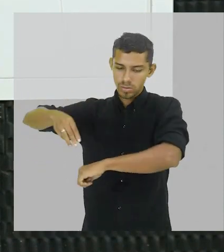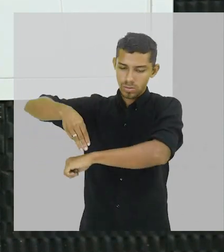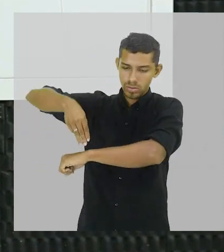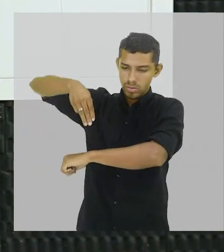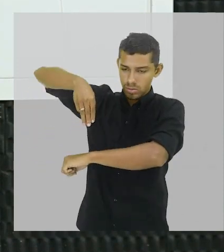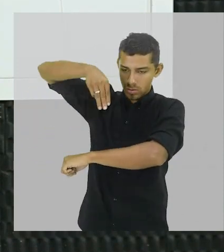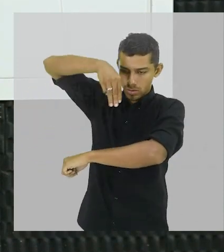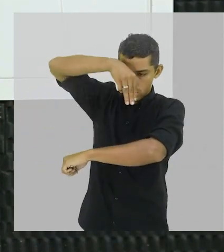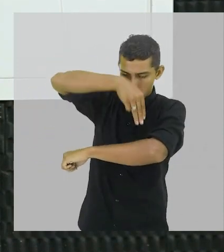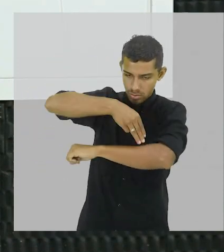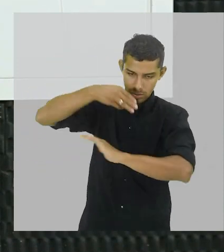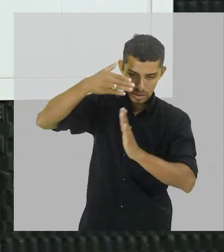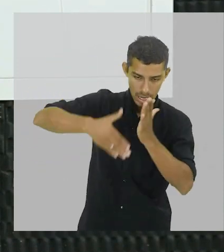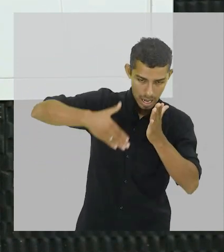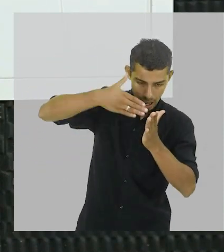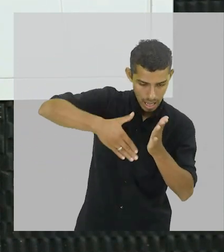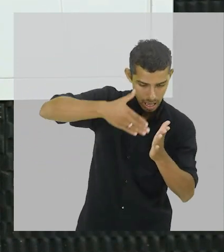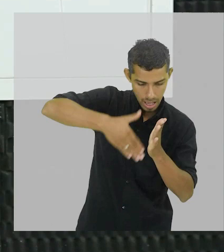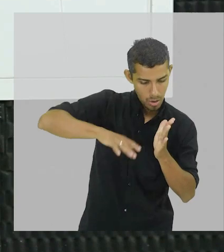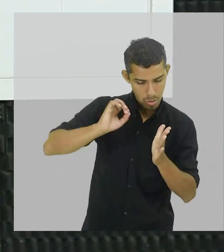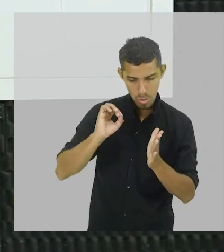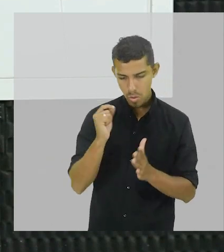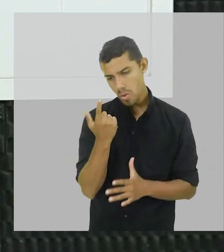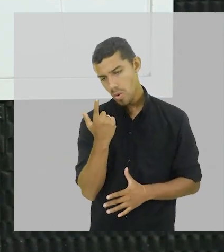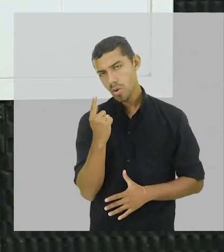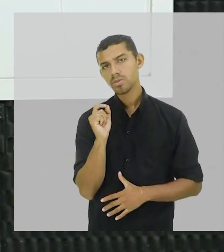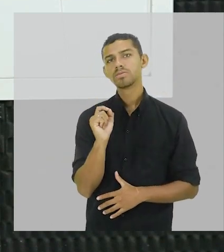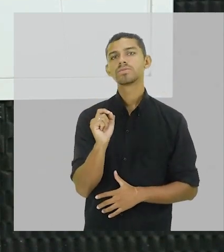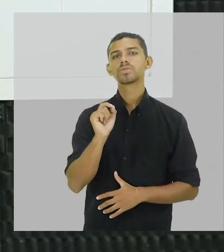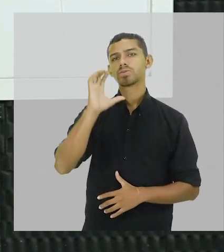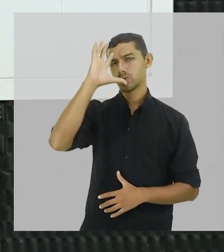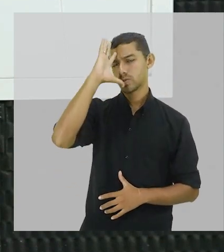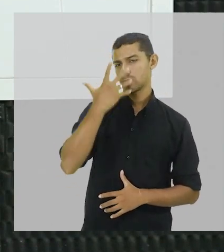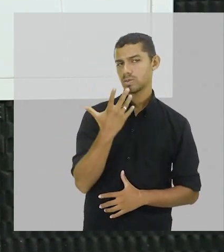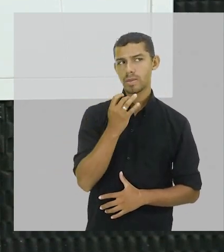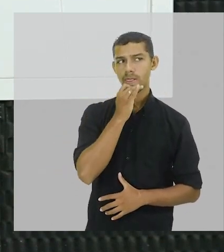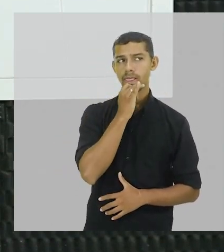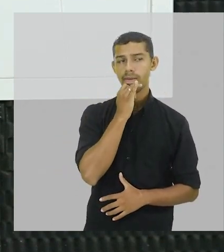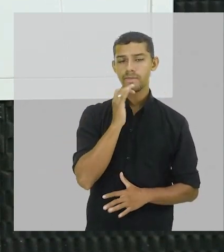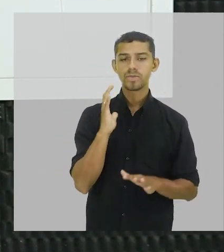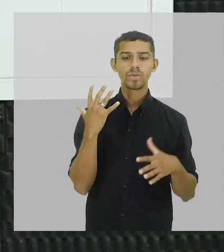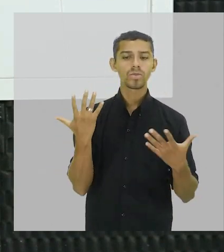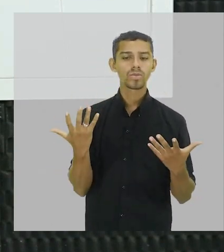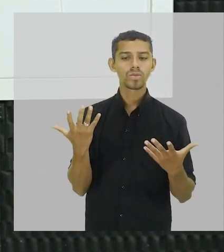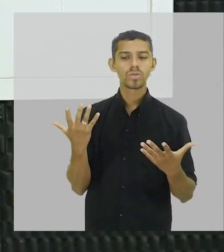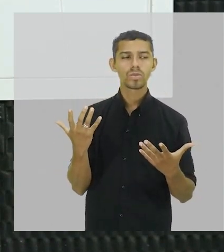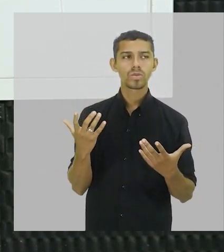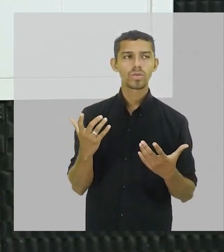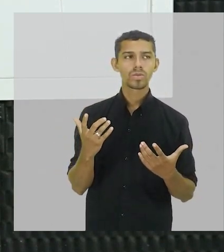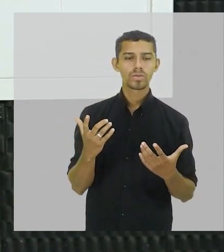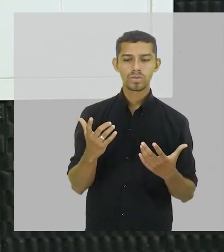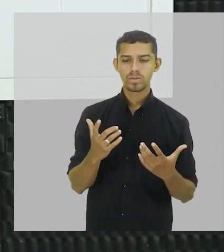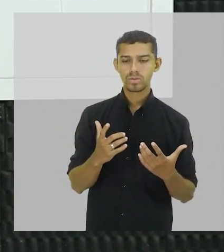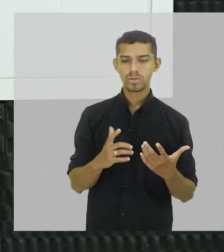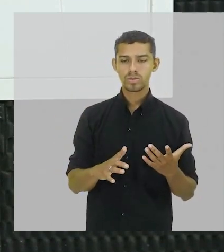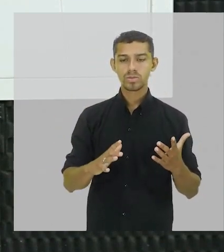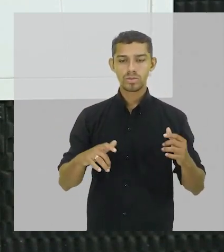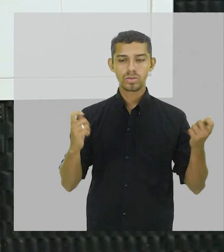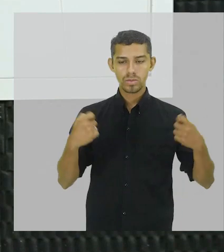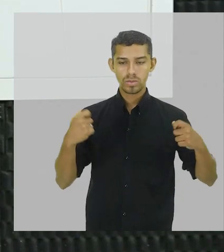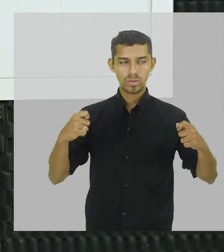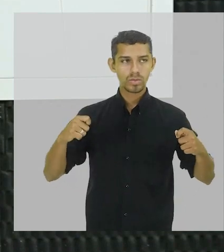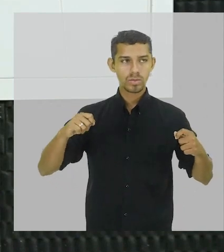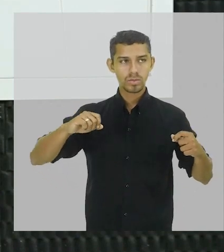Certo? E o que essas ondas elas vão fazer? Elas vão ter que